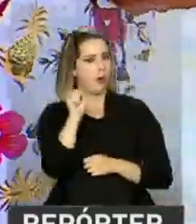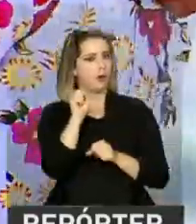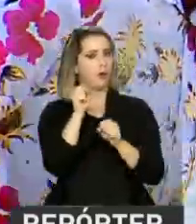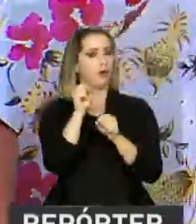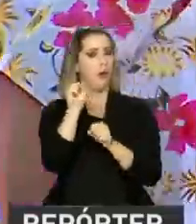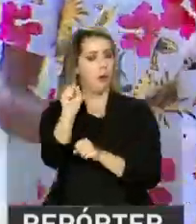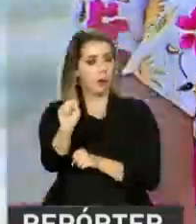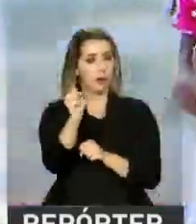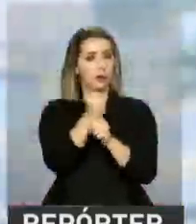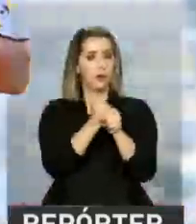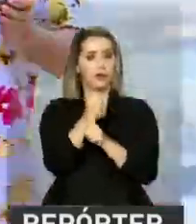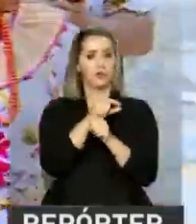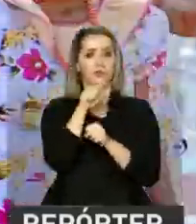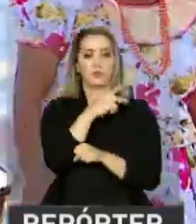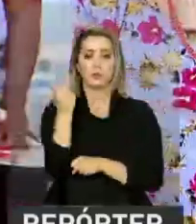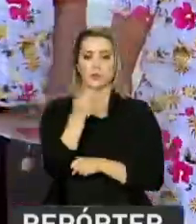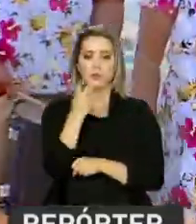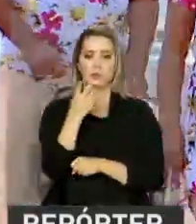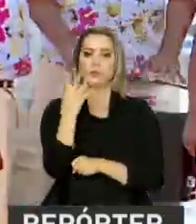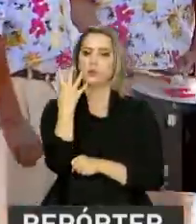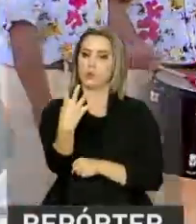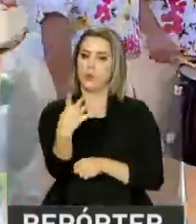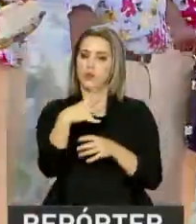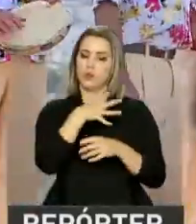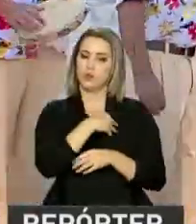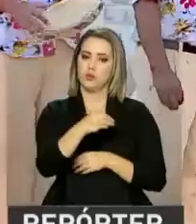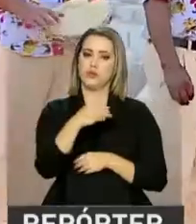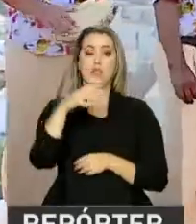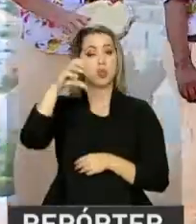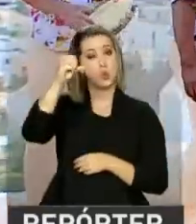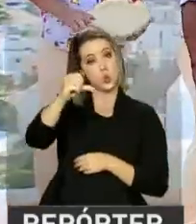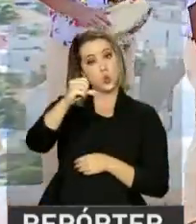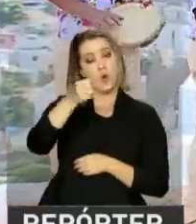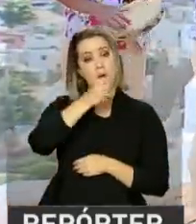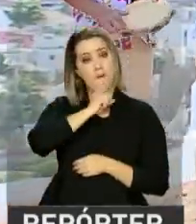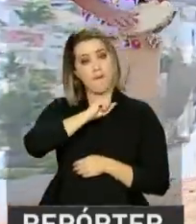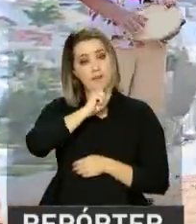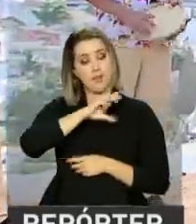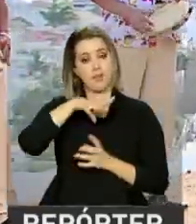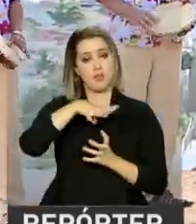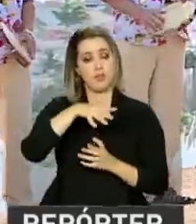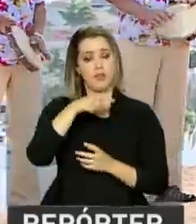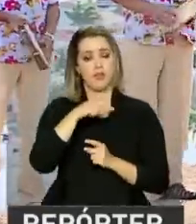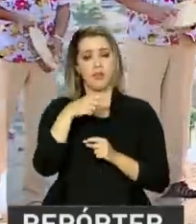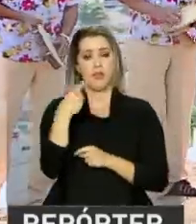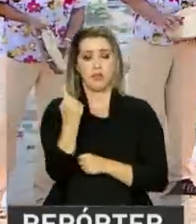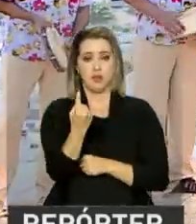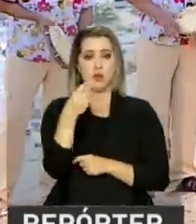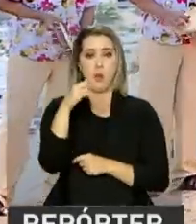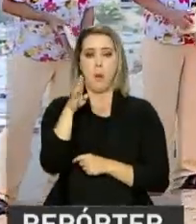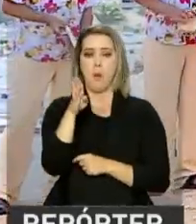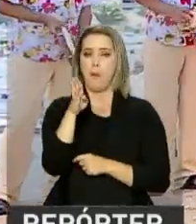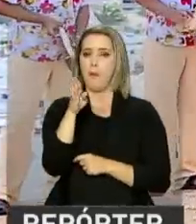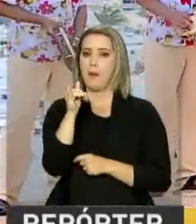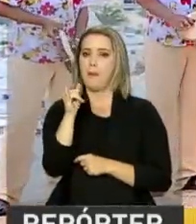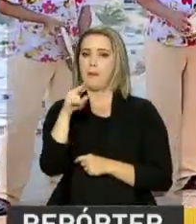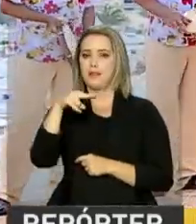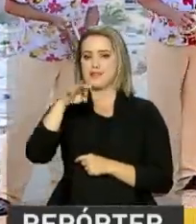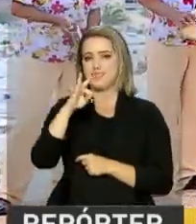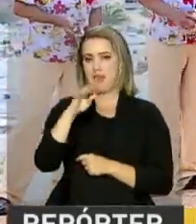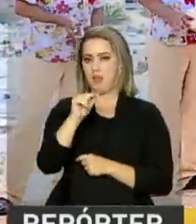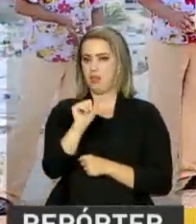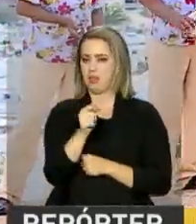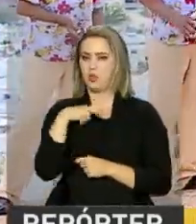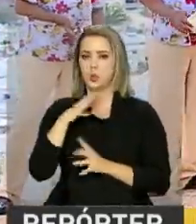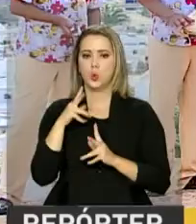seu Cícero e a dona Maria têm 4 filhos, 9 netos e 1 bisneta. Todo mundo dança coco. A tradição é passada